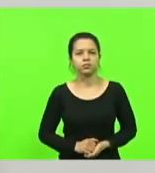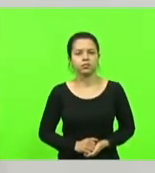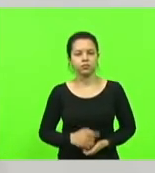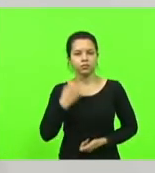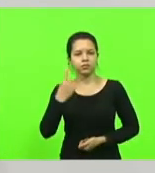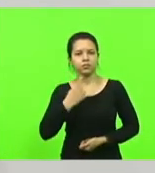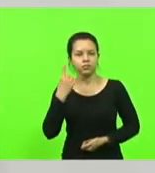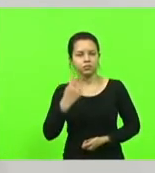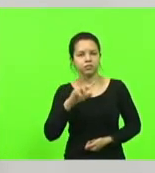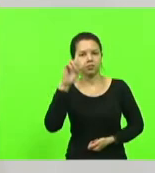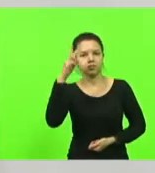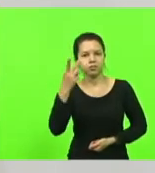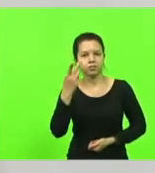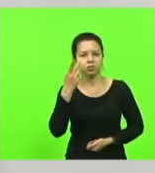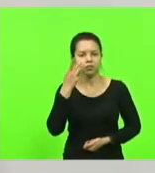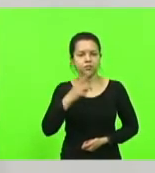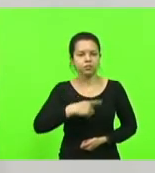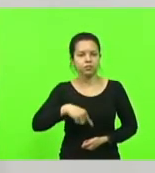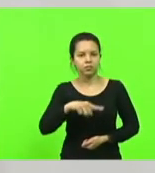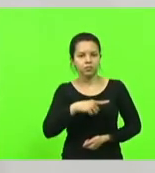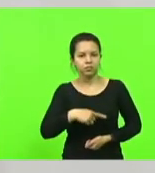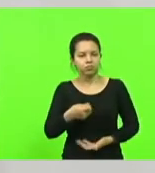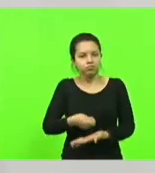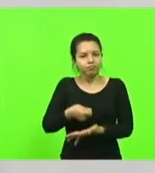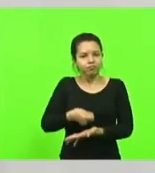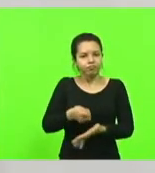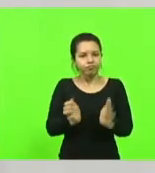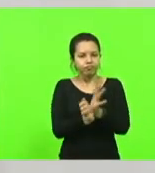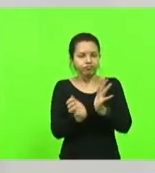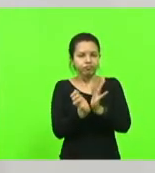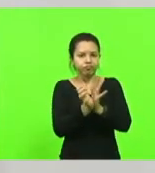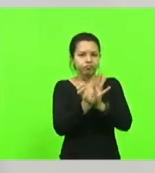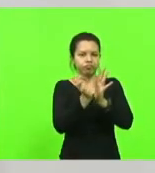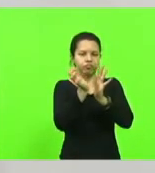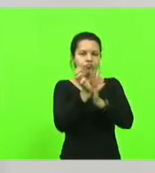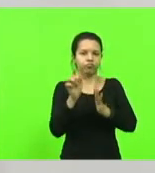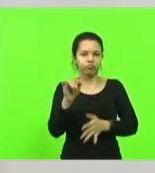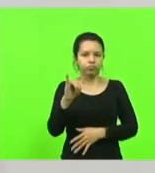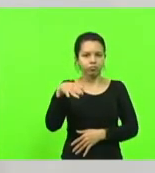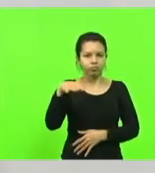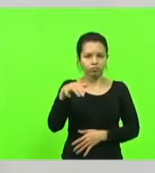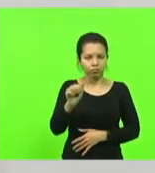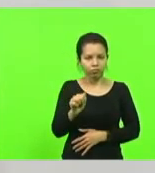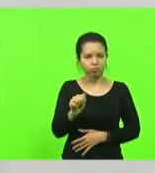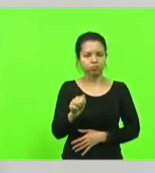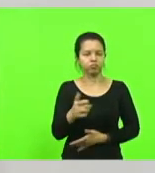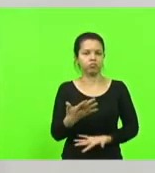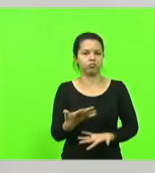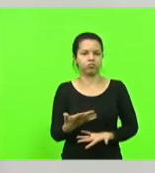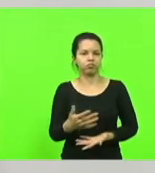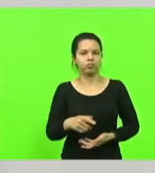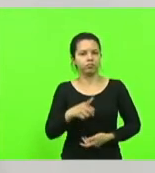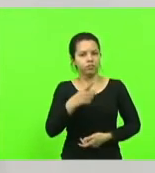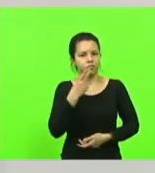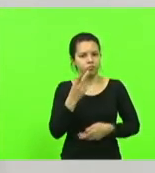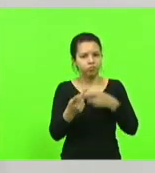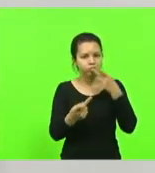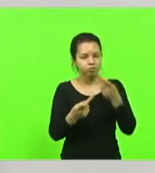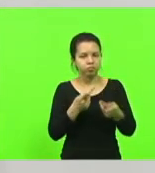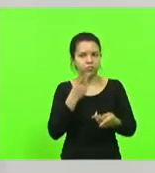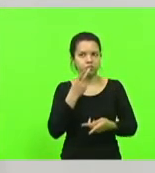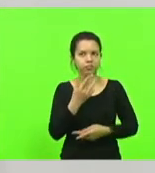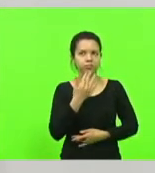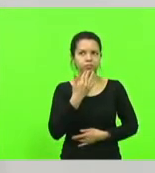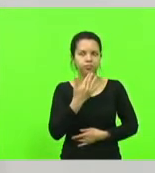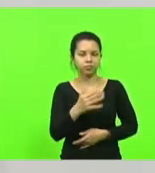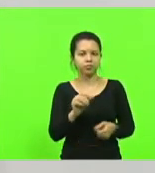nas exigências burocráticas do IMA. Eles falaram ali de requerimentos feitos ao